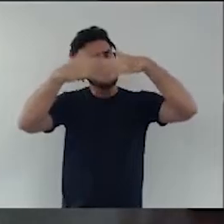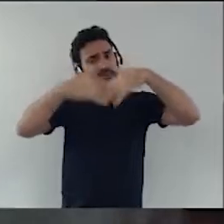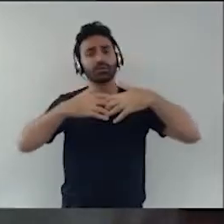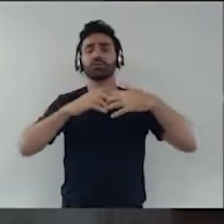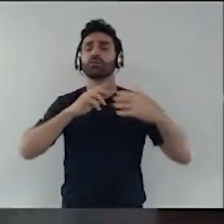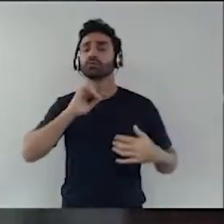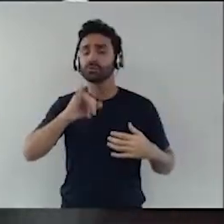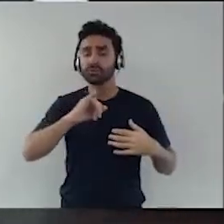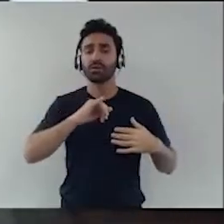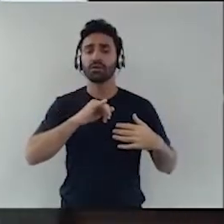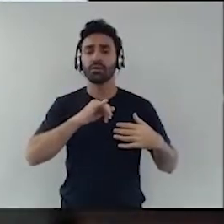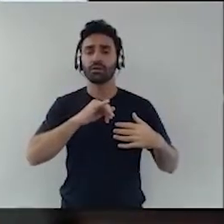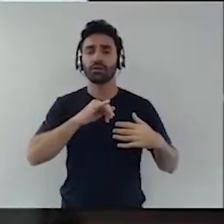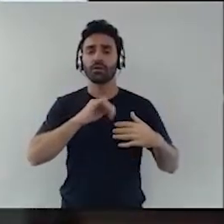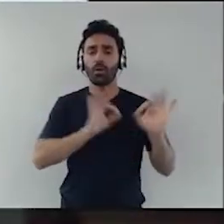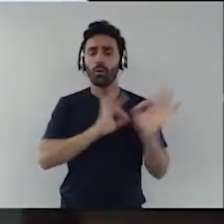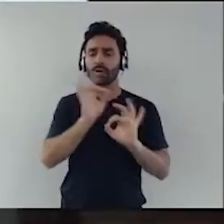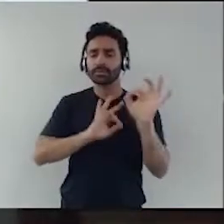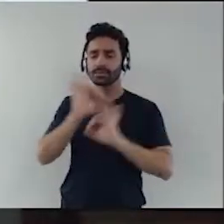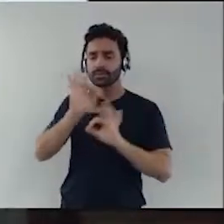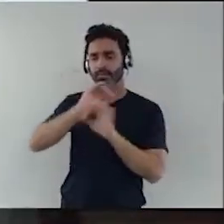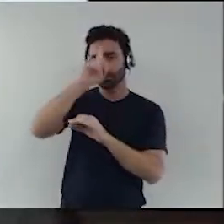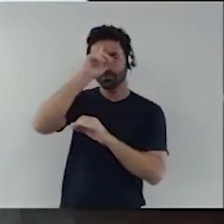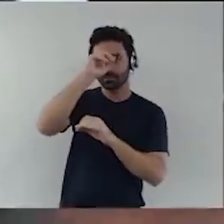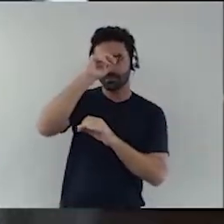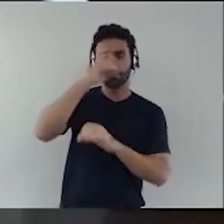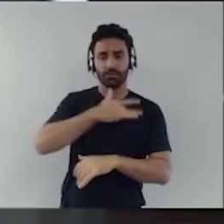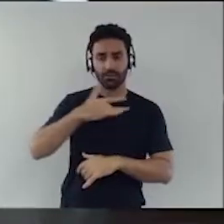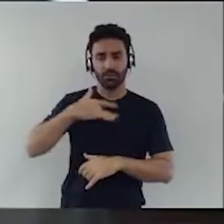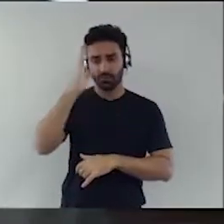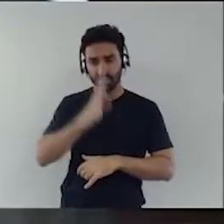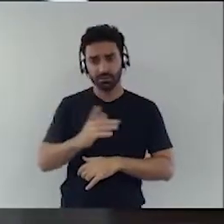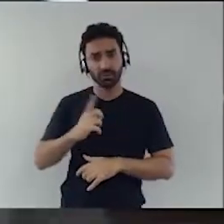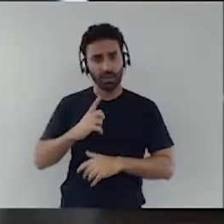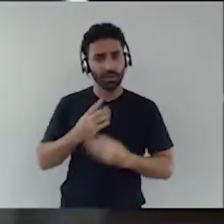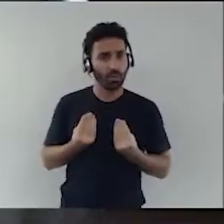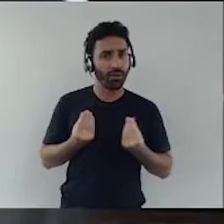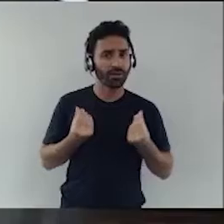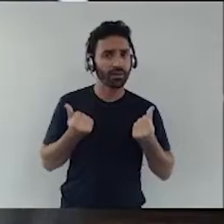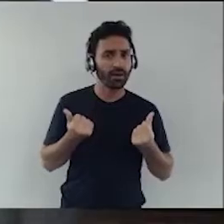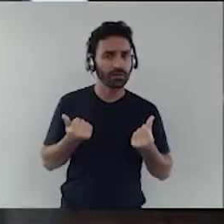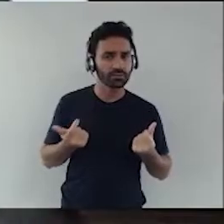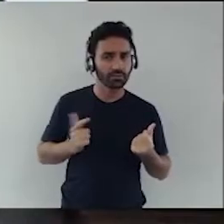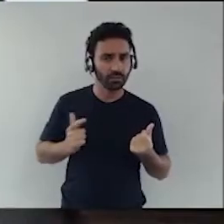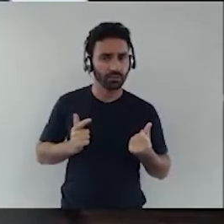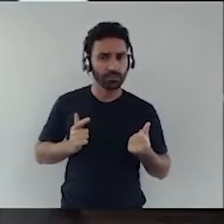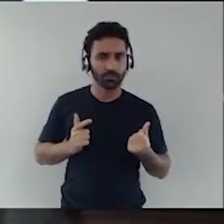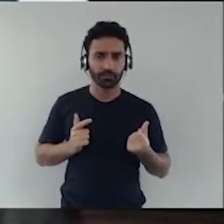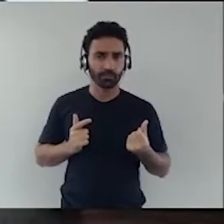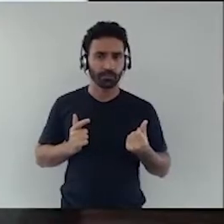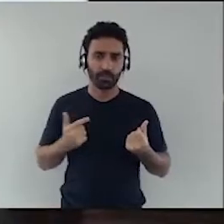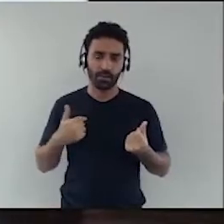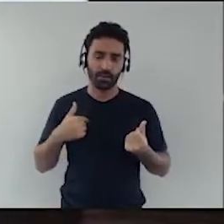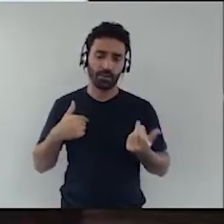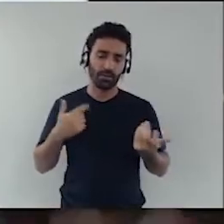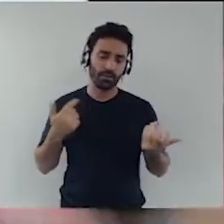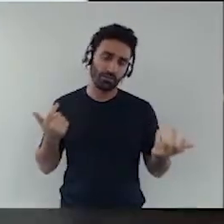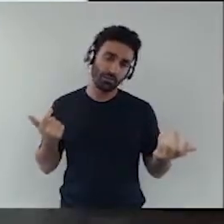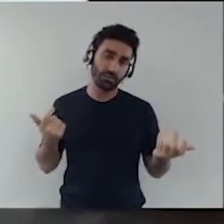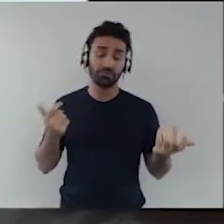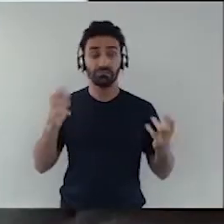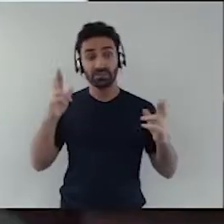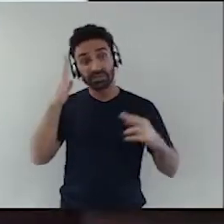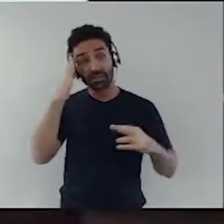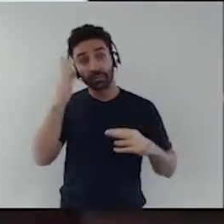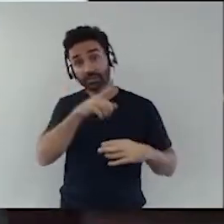da gestão da saúde pública no Brasil, que é um problema que não vai se resolver agora na nossa conversa. Até gostaria que um de nós quatro